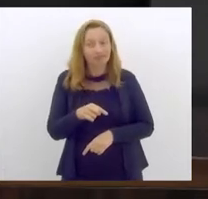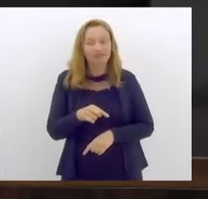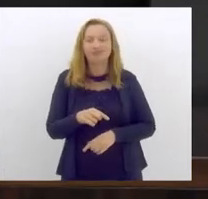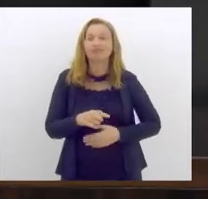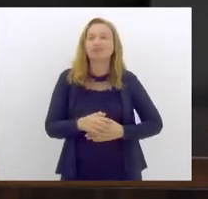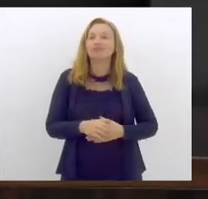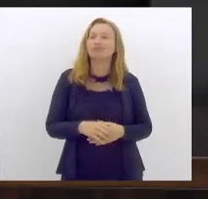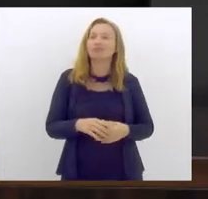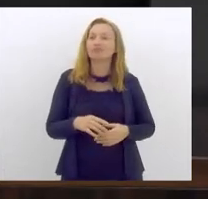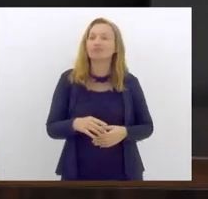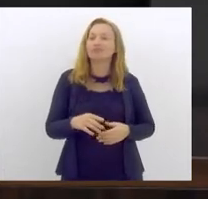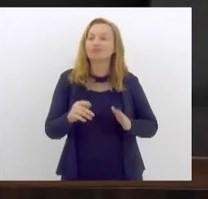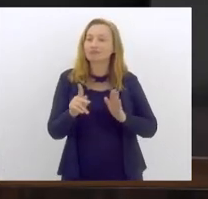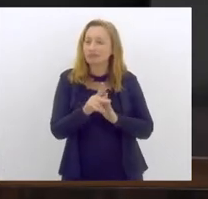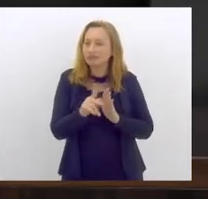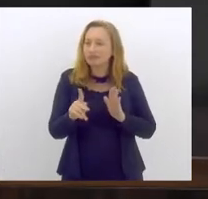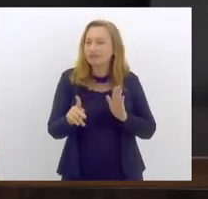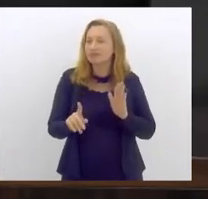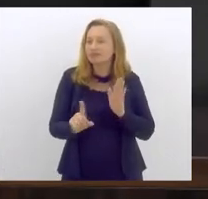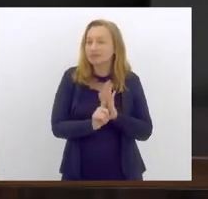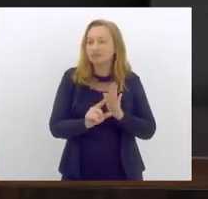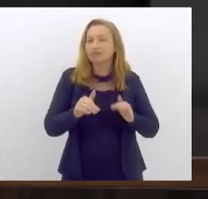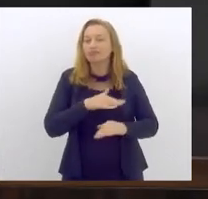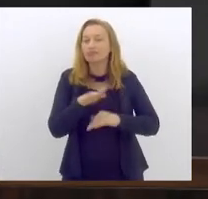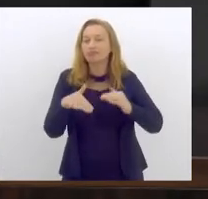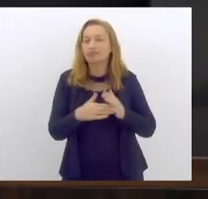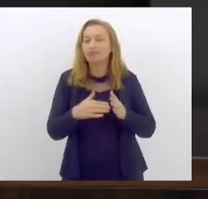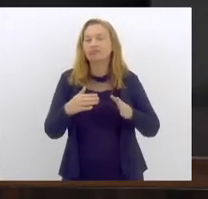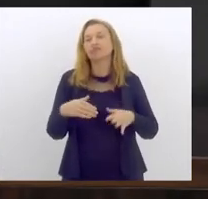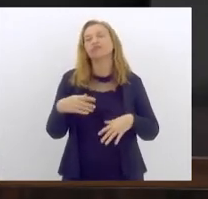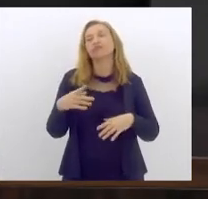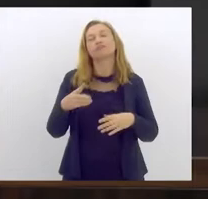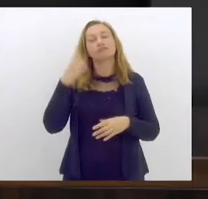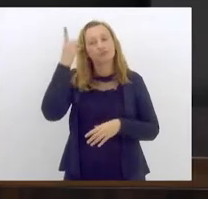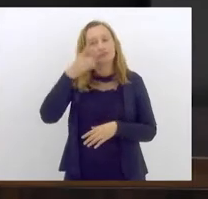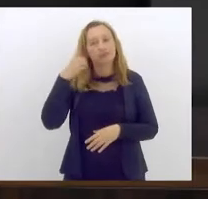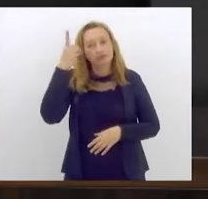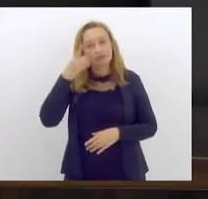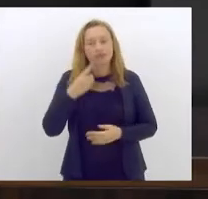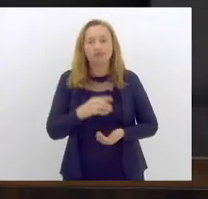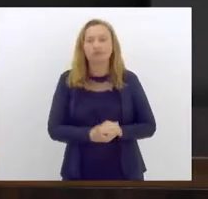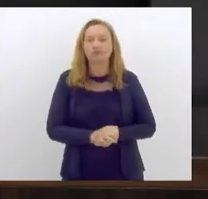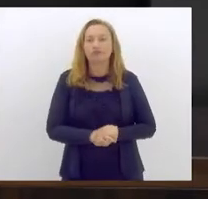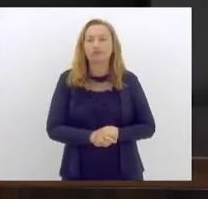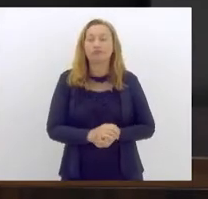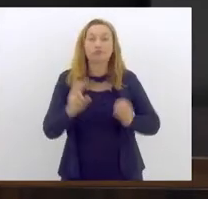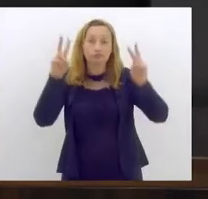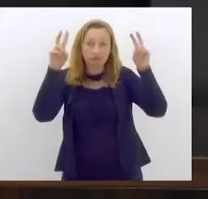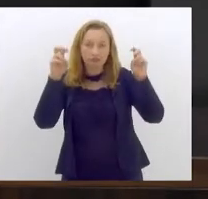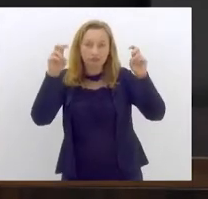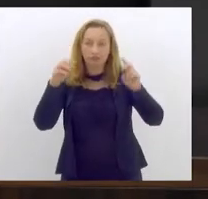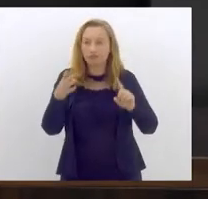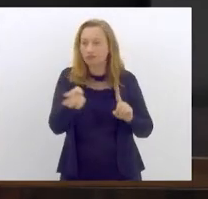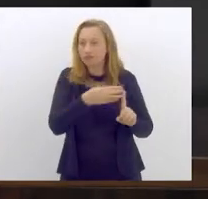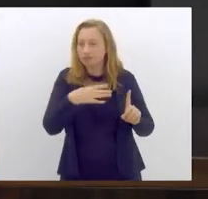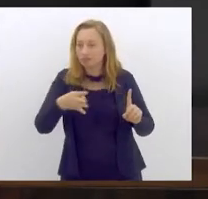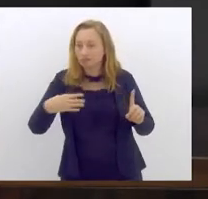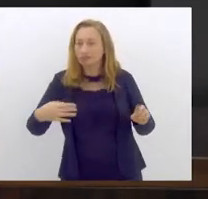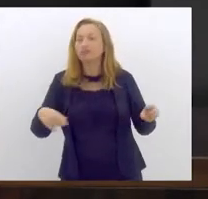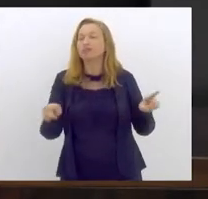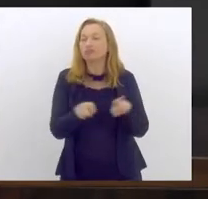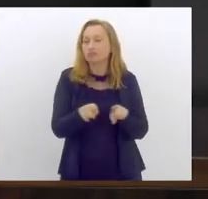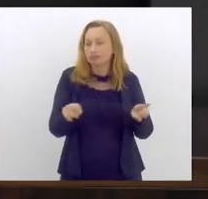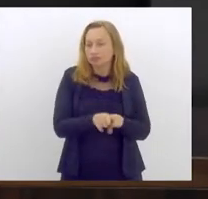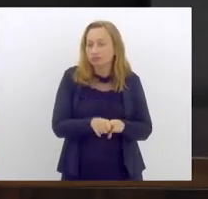levanta também projeto de lei de todos os deputados sessão temática LGBT também